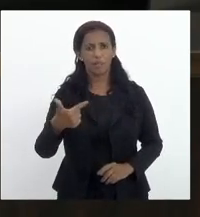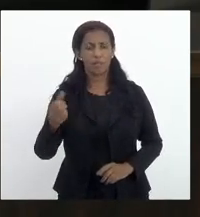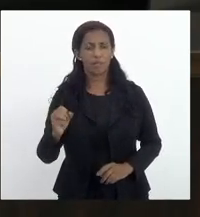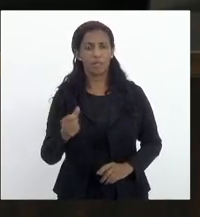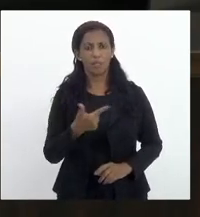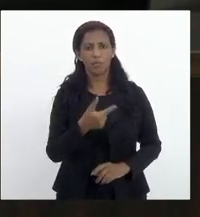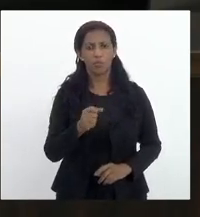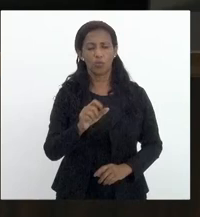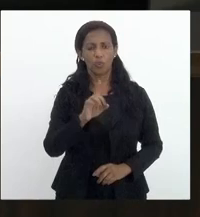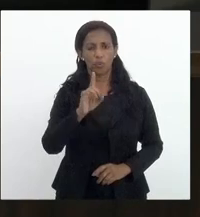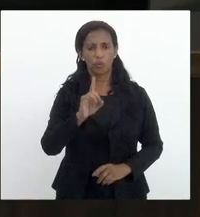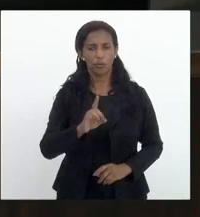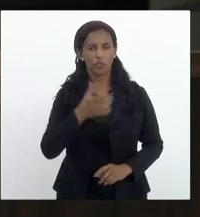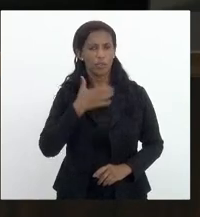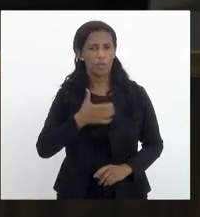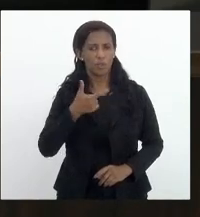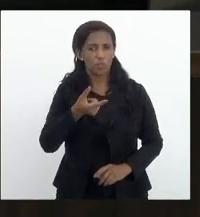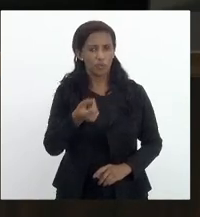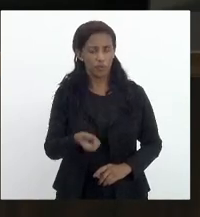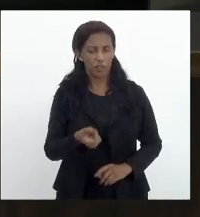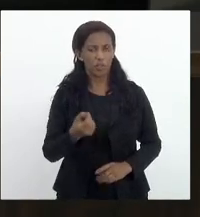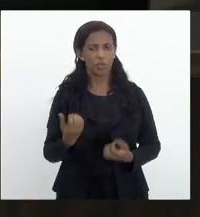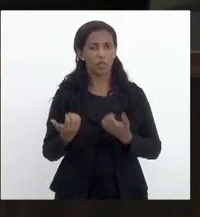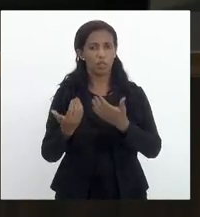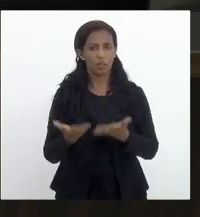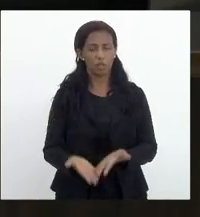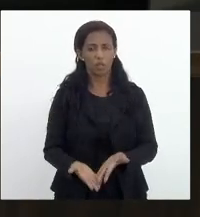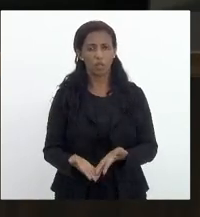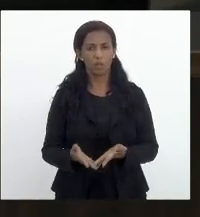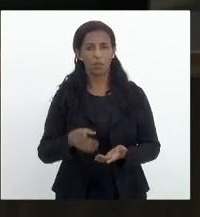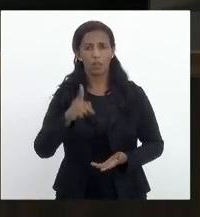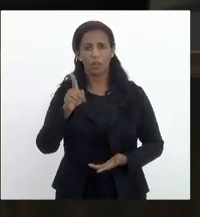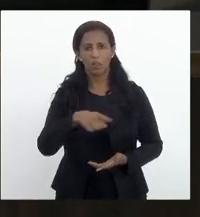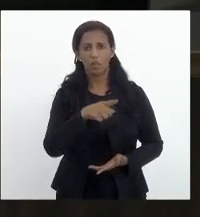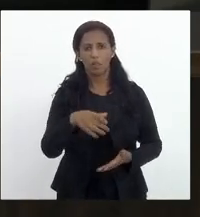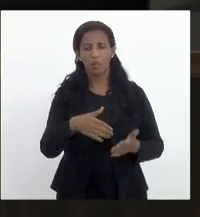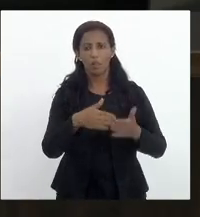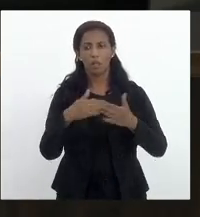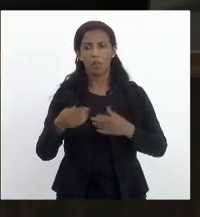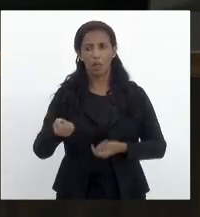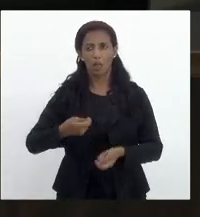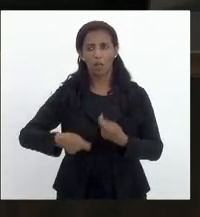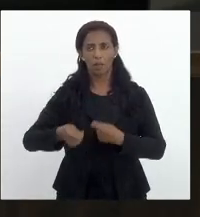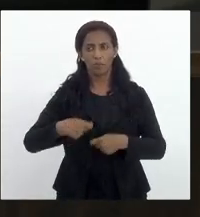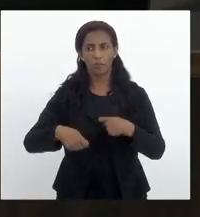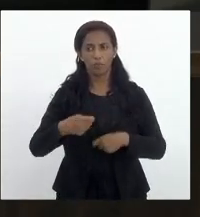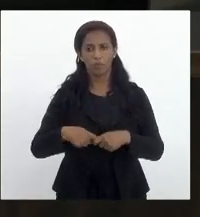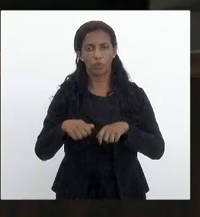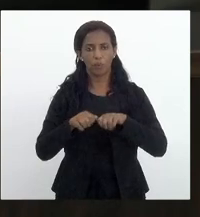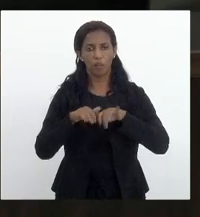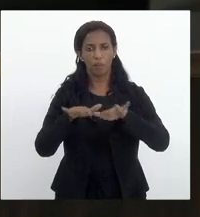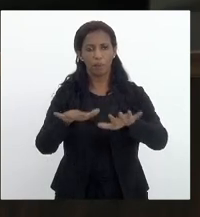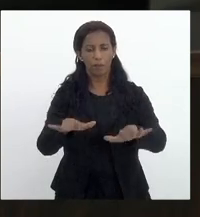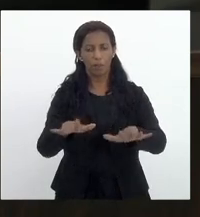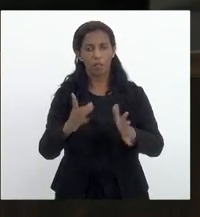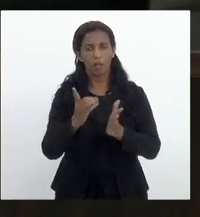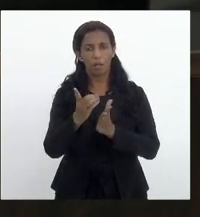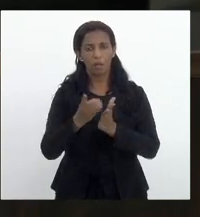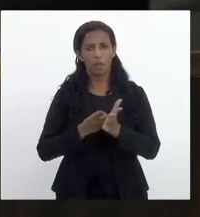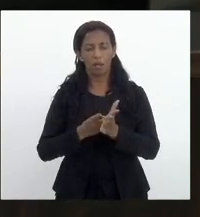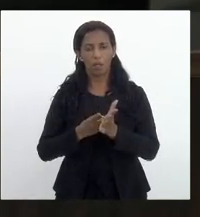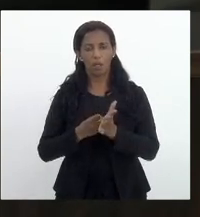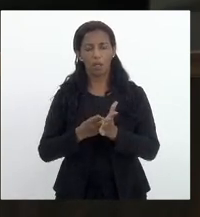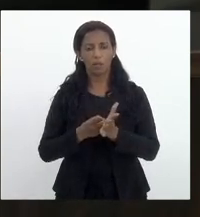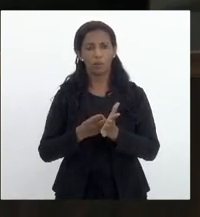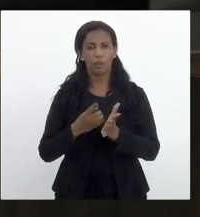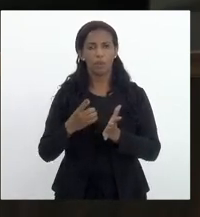dezembro de 2020, que dispõe sobre a suspensão de procedimentos administrativos em decorrência da pandemia declarada pela Organização Mundial